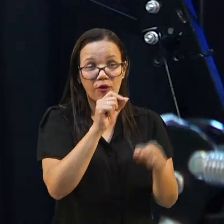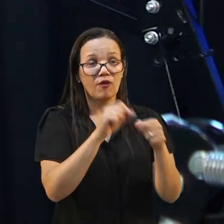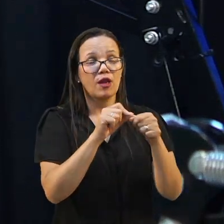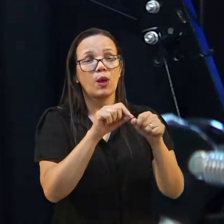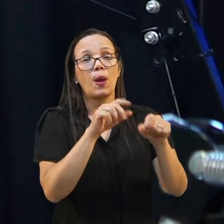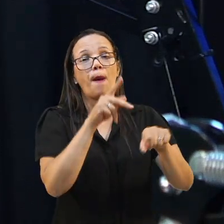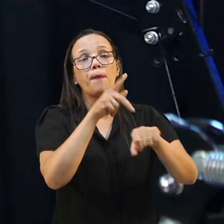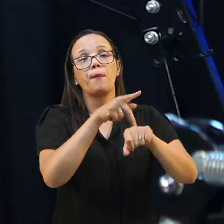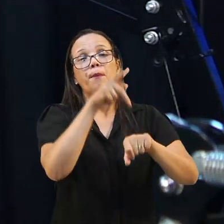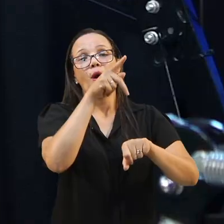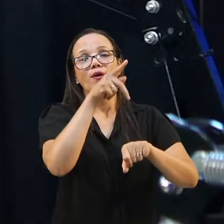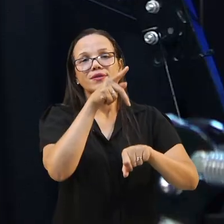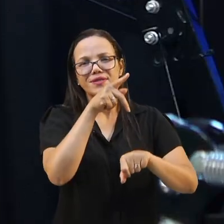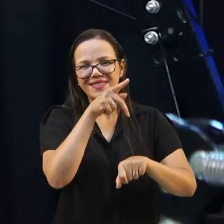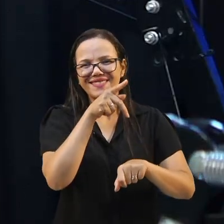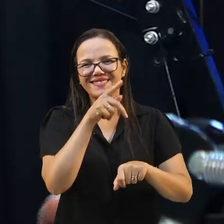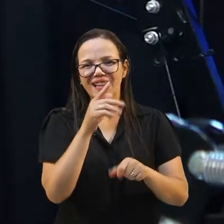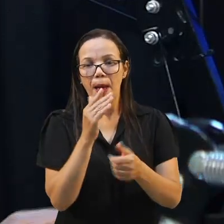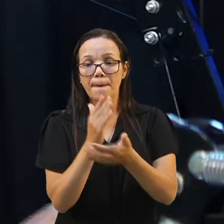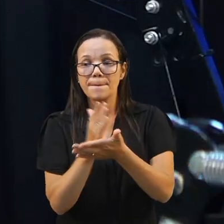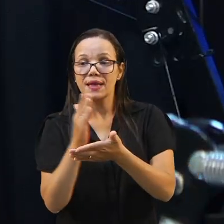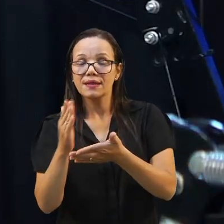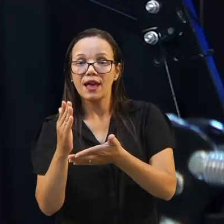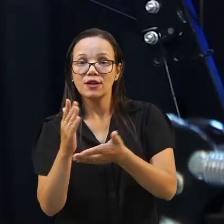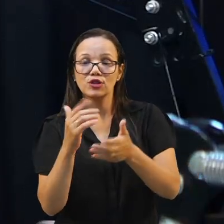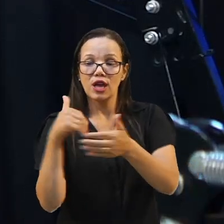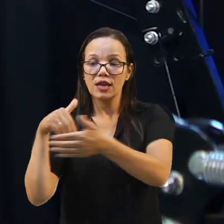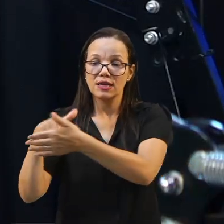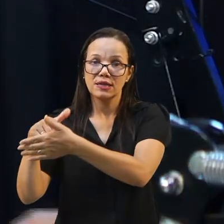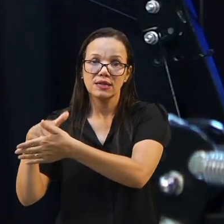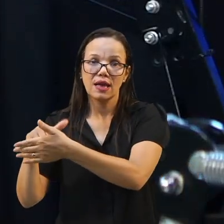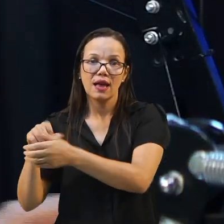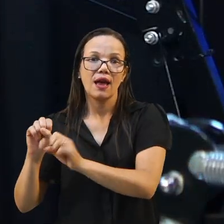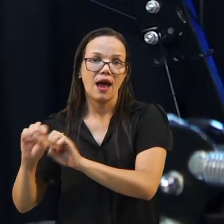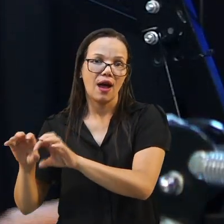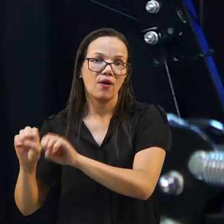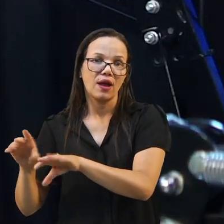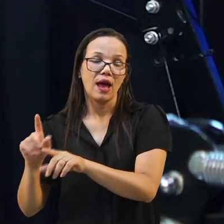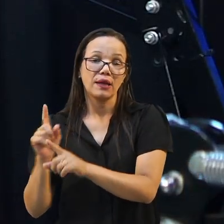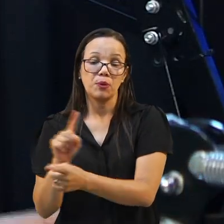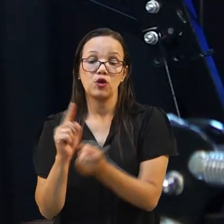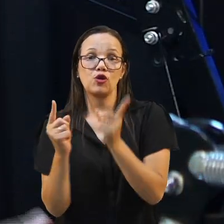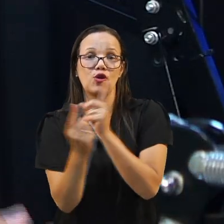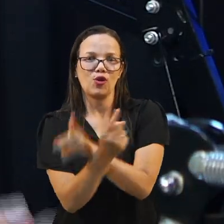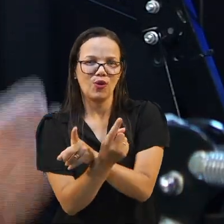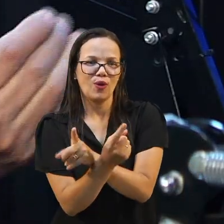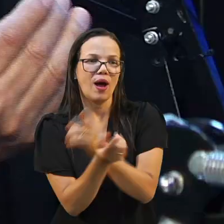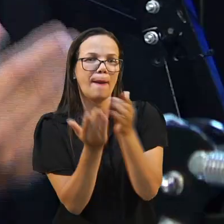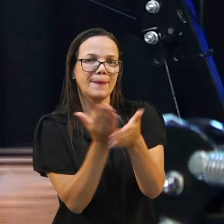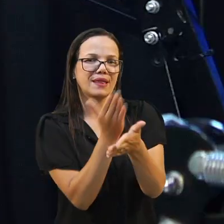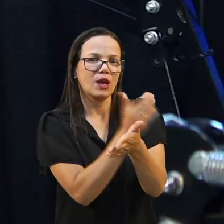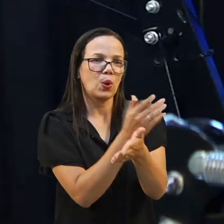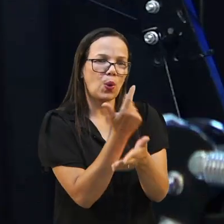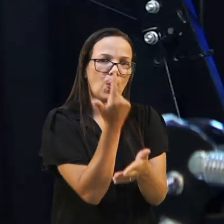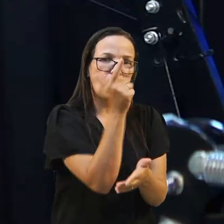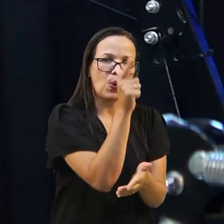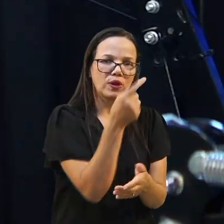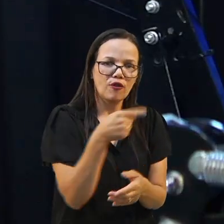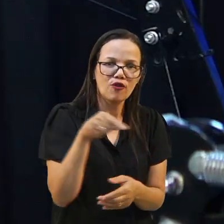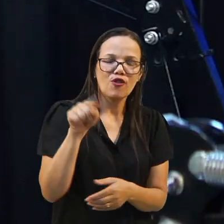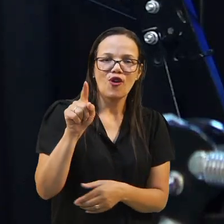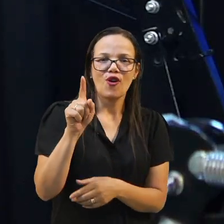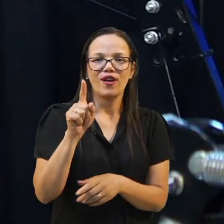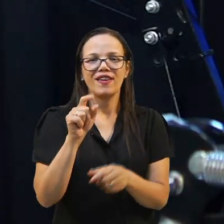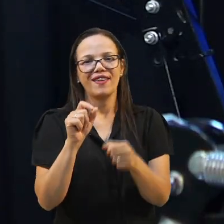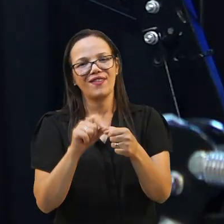a metade ficou dando aula, depois inverteu e foi, e aí que começou o